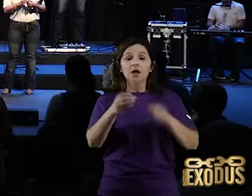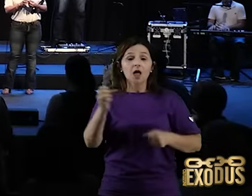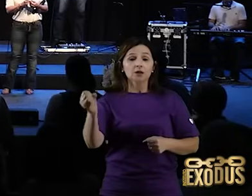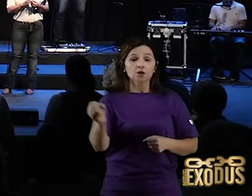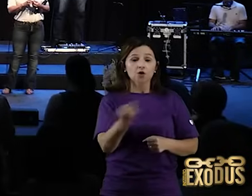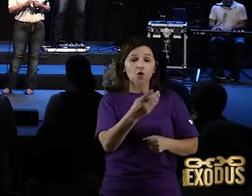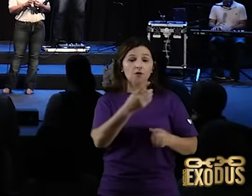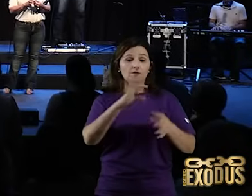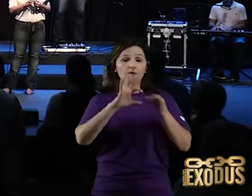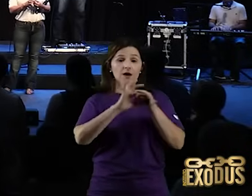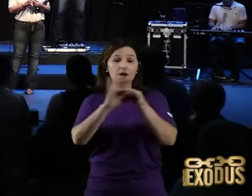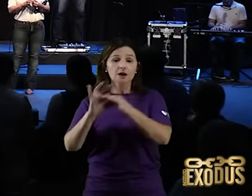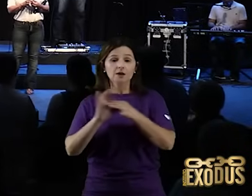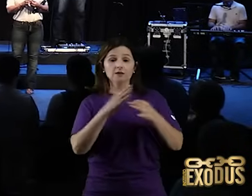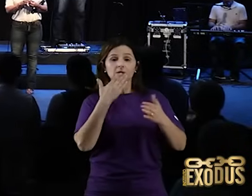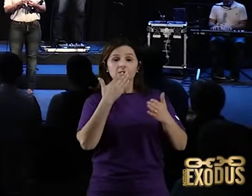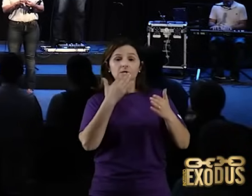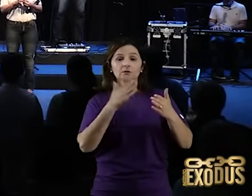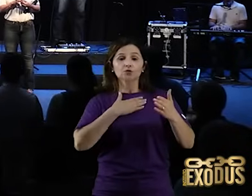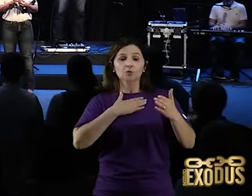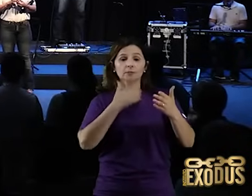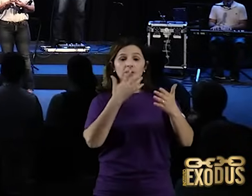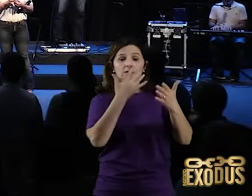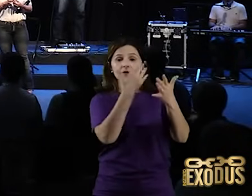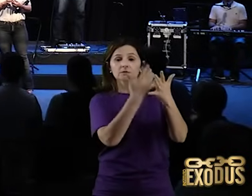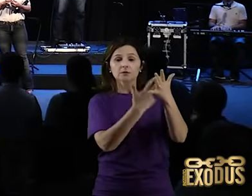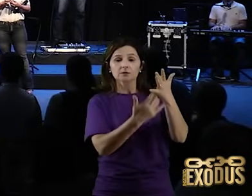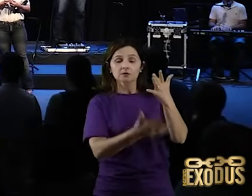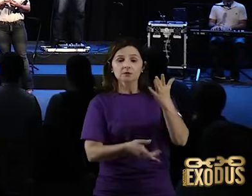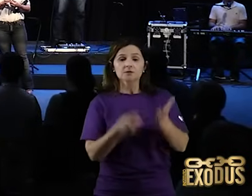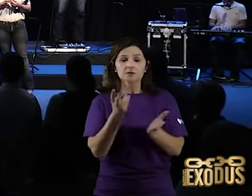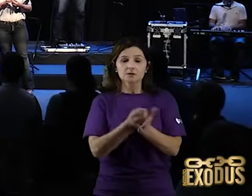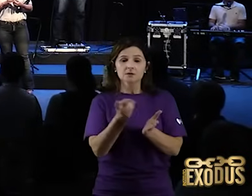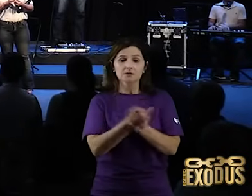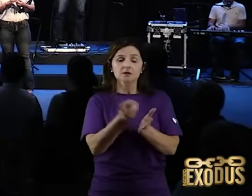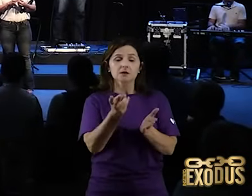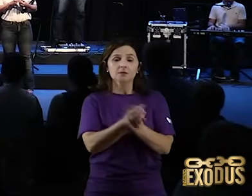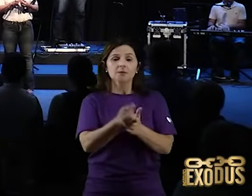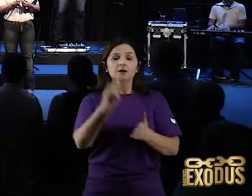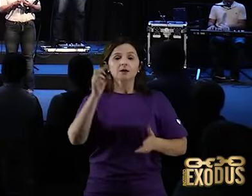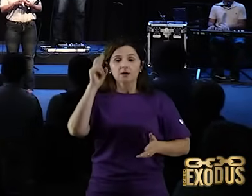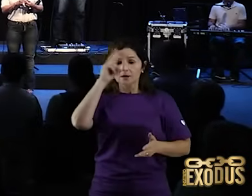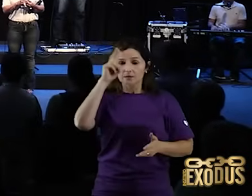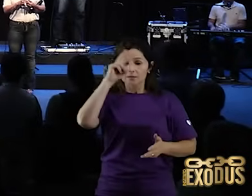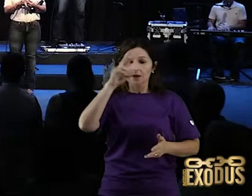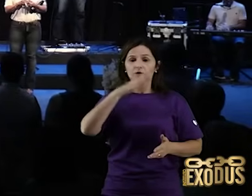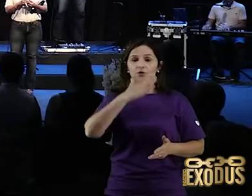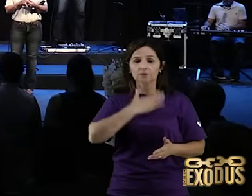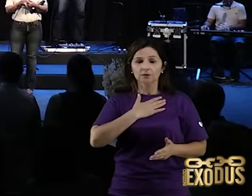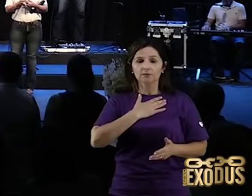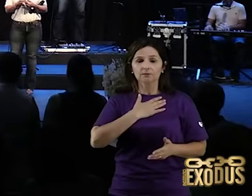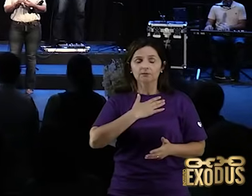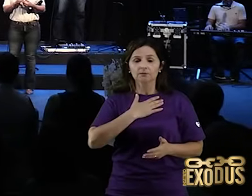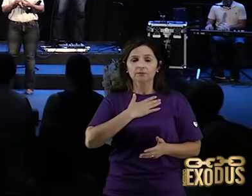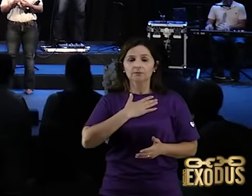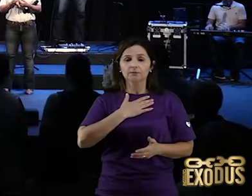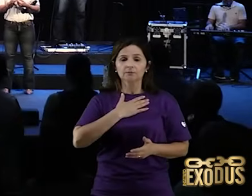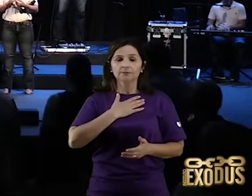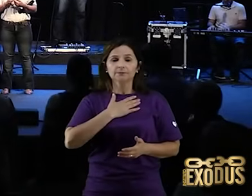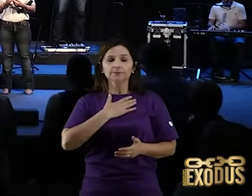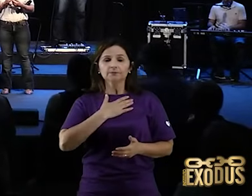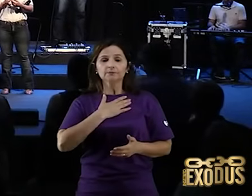meu sangue façam isto sempre que o beberem em memória de mim sabe por quê